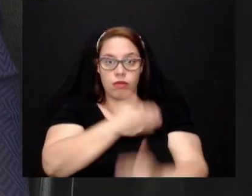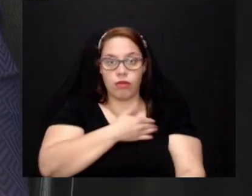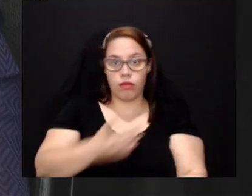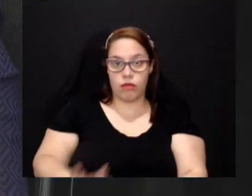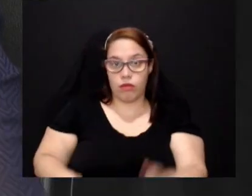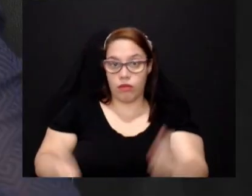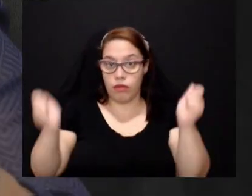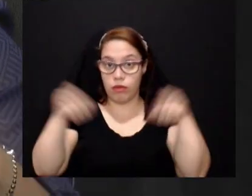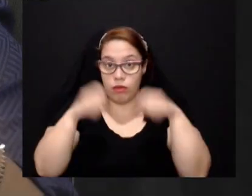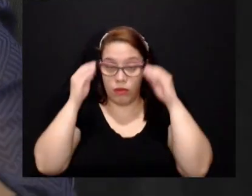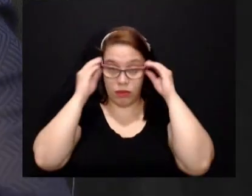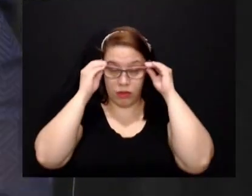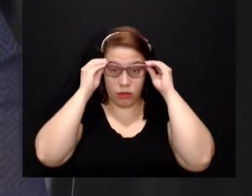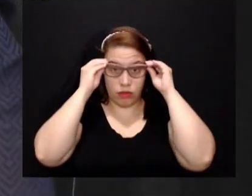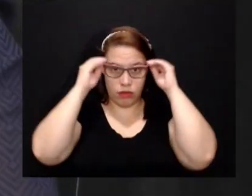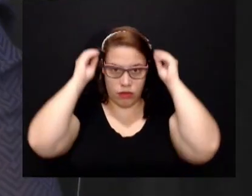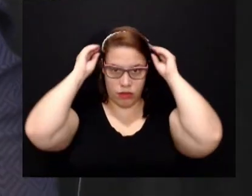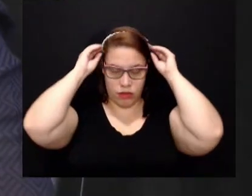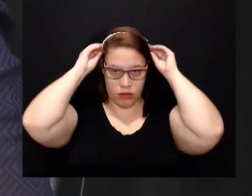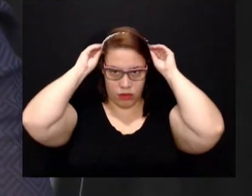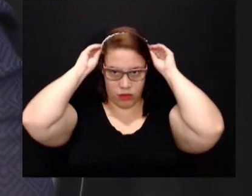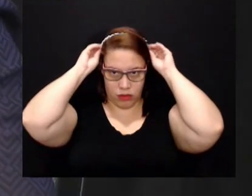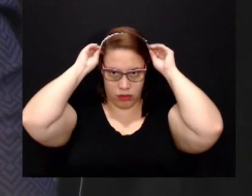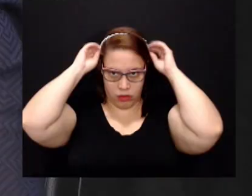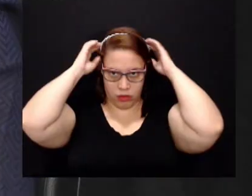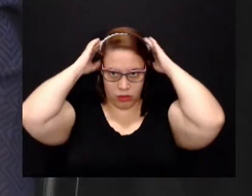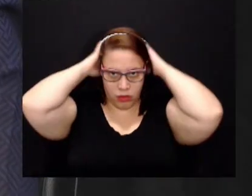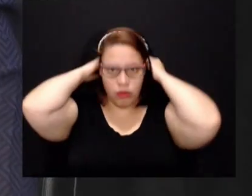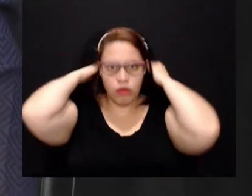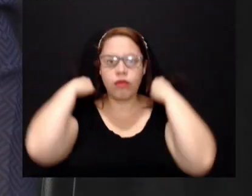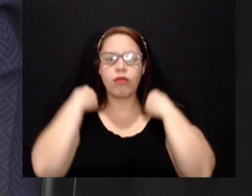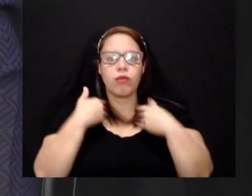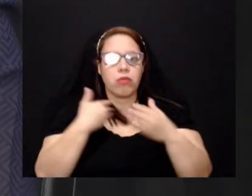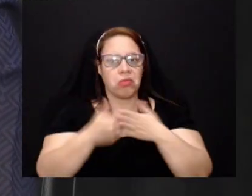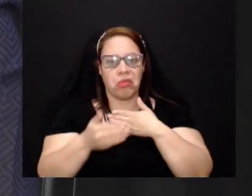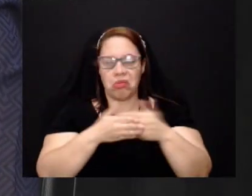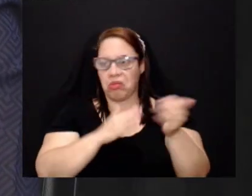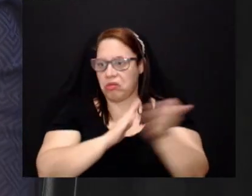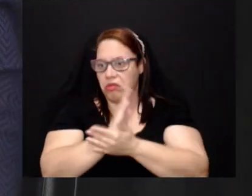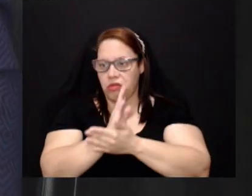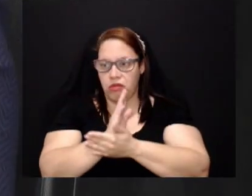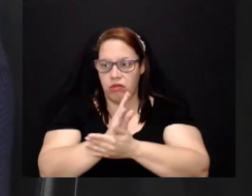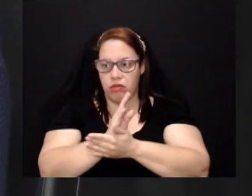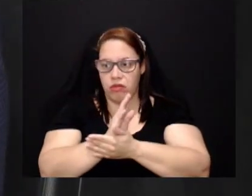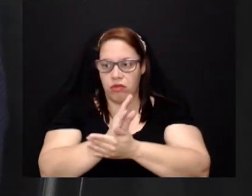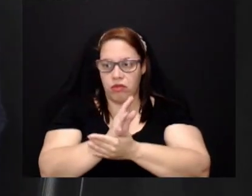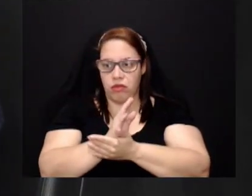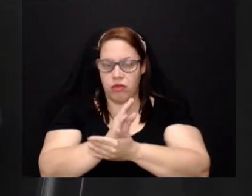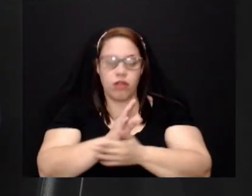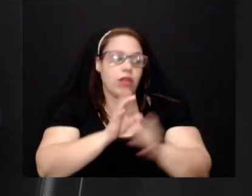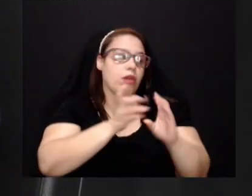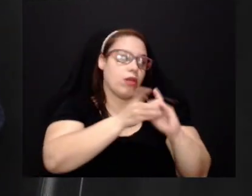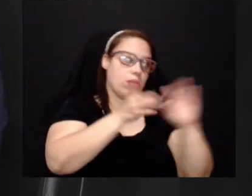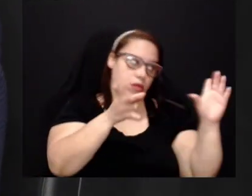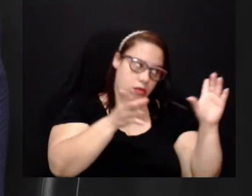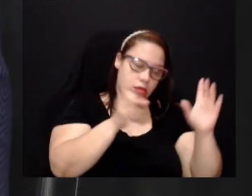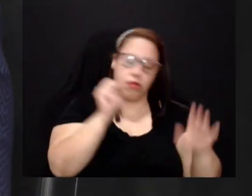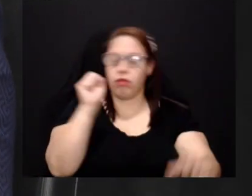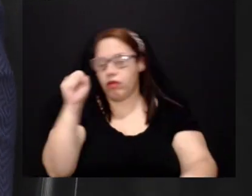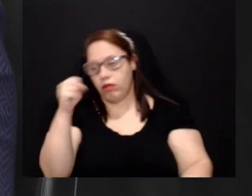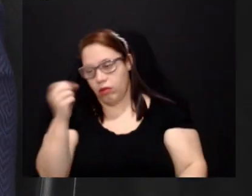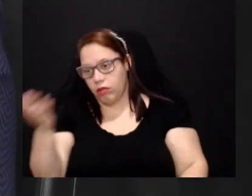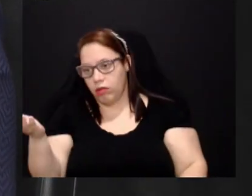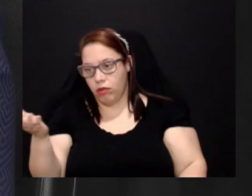você ingressar independente de qualquer coisa. É um processo imparcial. E democrático. Só que quando a